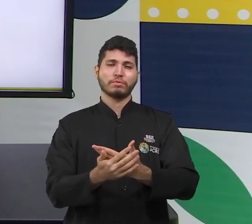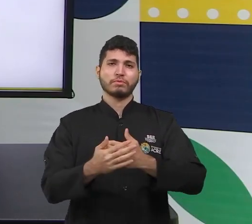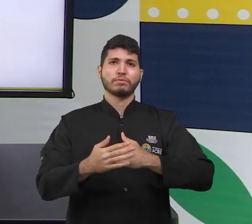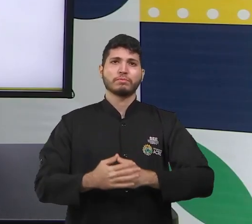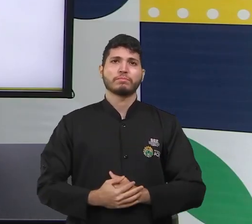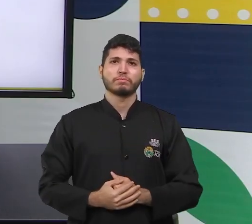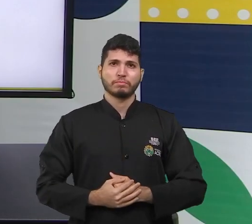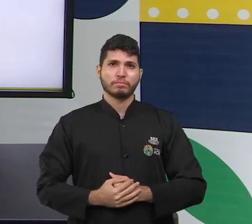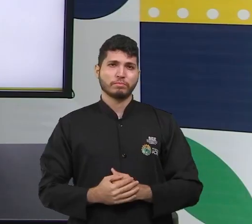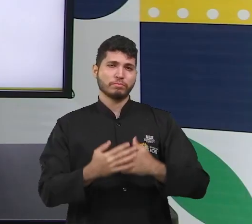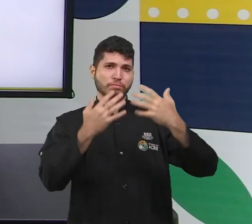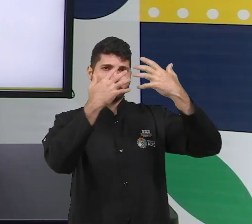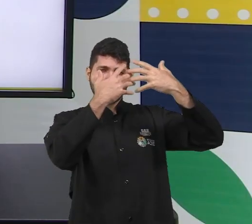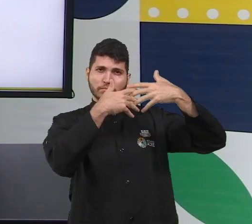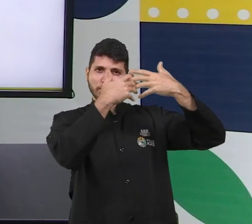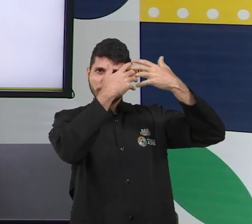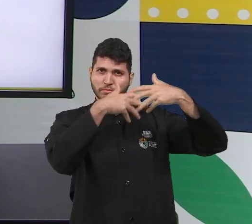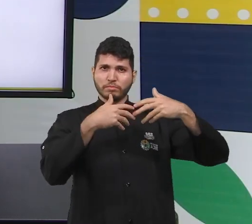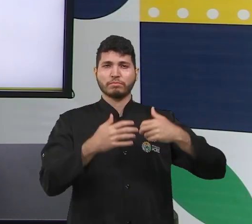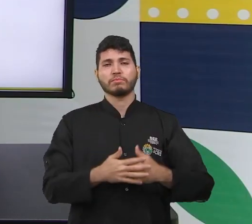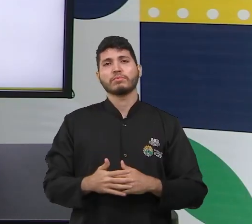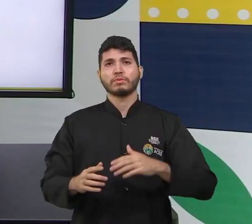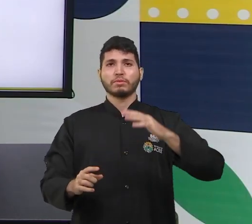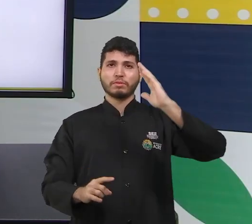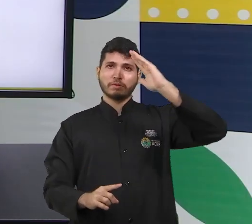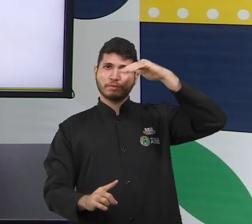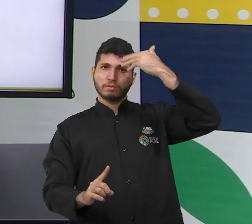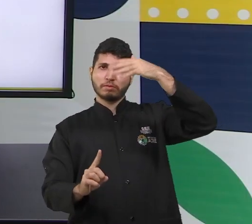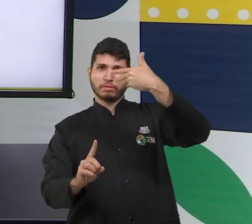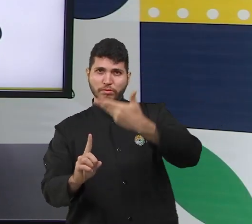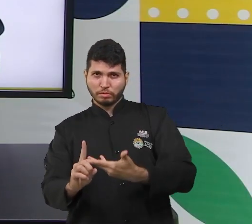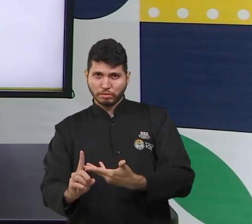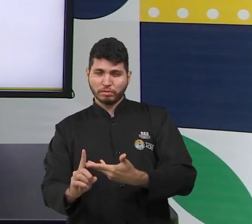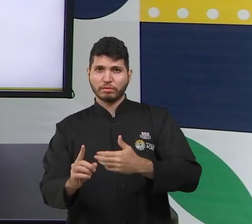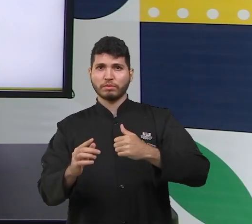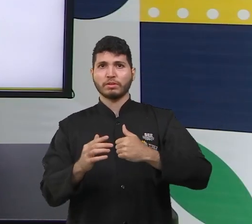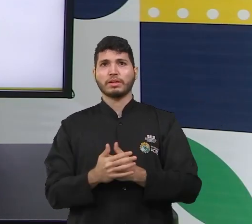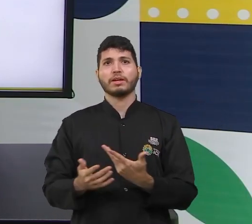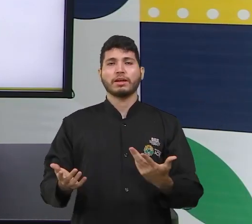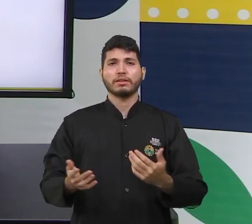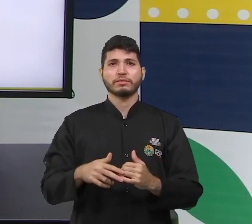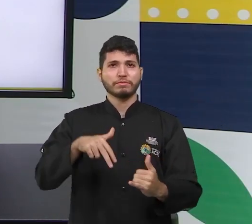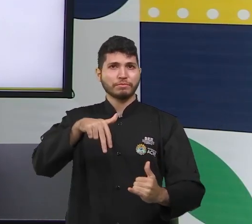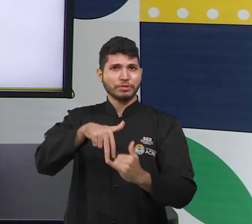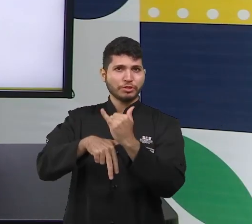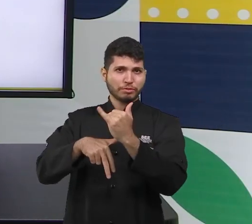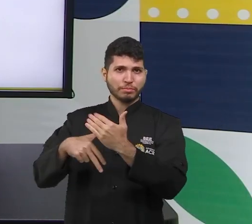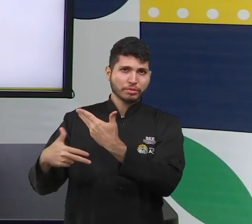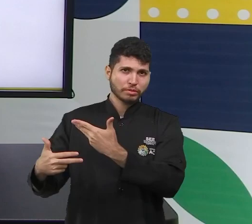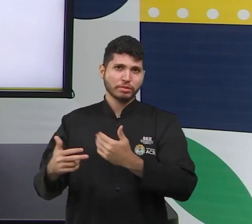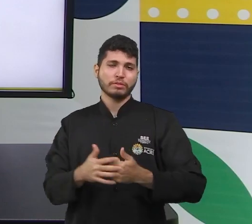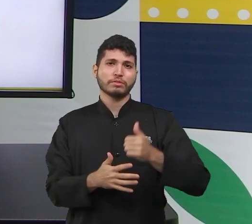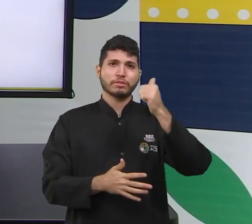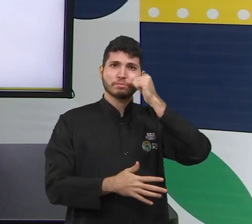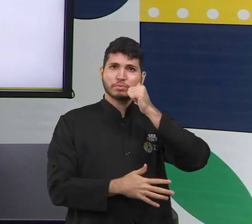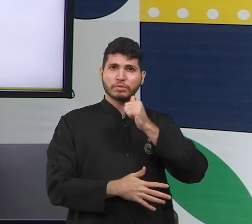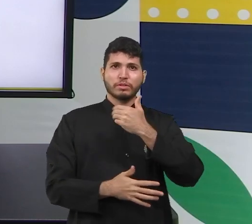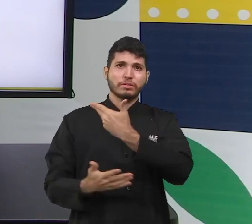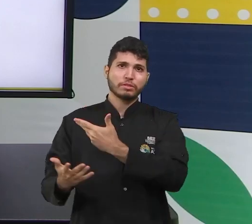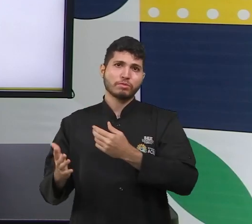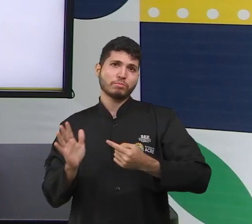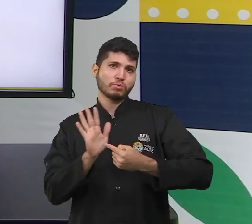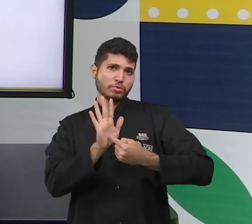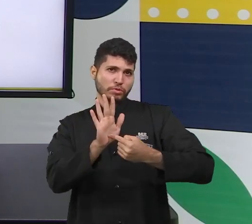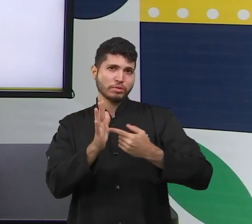só como uma reflexão, mas uma homenagem a todas as famílias das vítimas retratadas aqui, não só no Brasil, mas aqui no